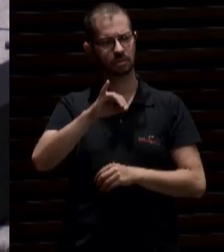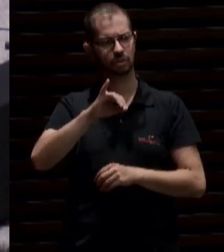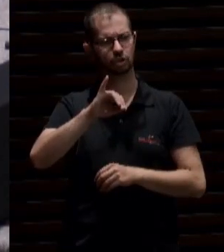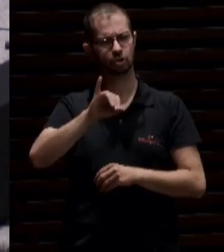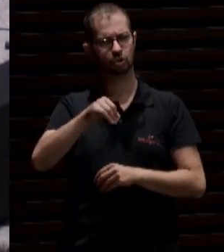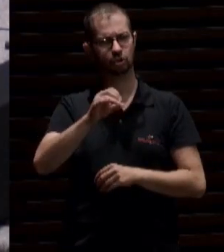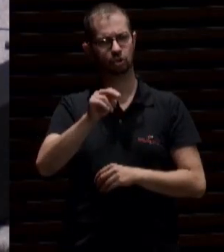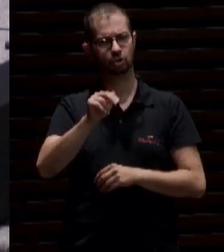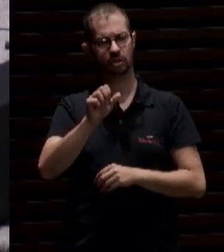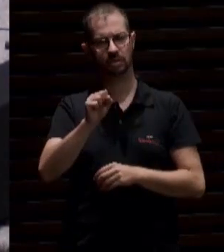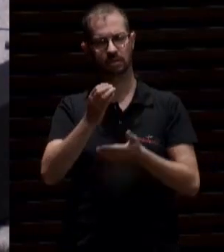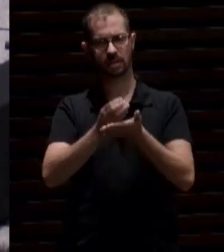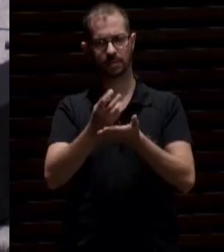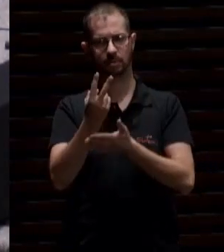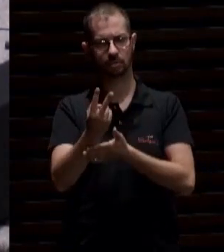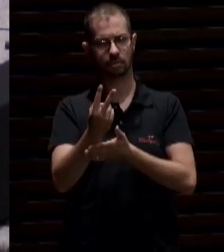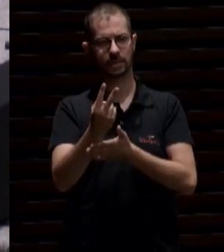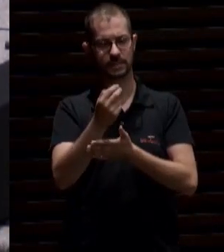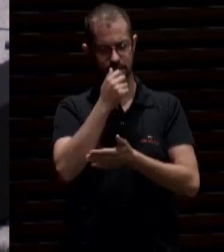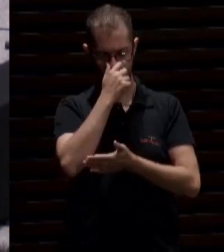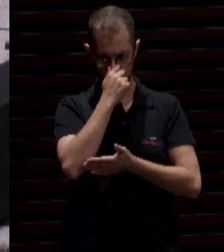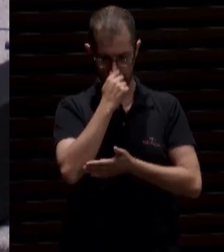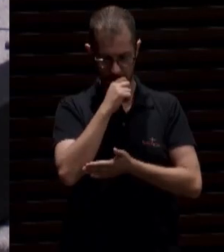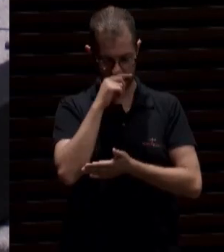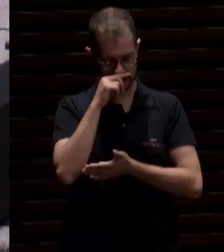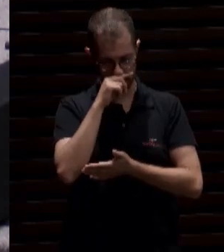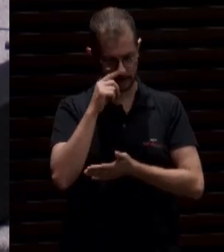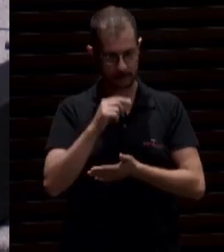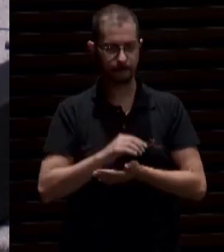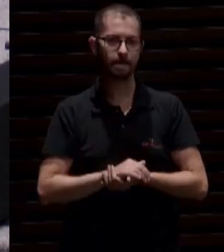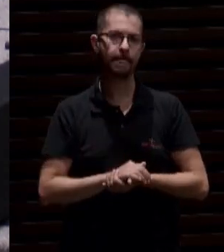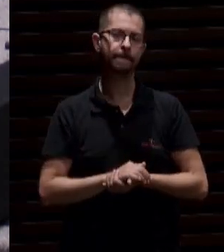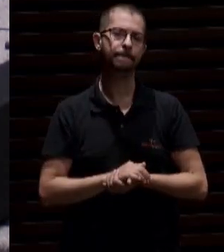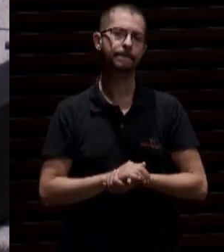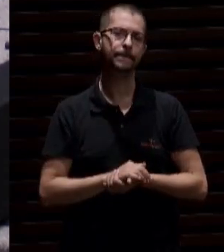use o celular para você ficar ciente disso, para não ficar uma coisa muito diferente. Jonas capítulo 2.